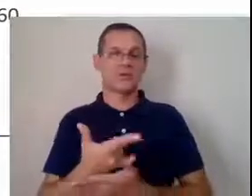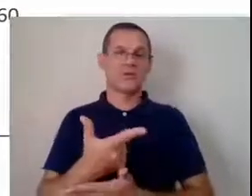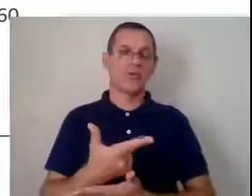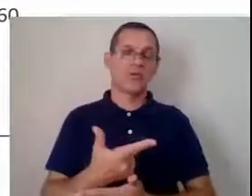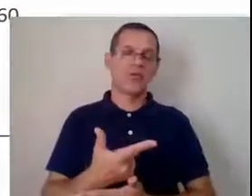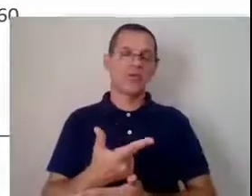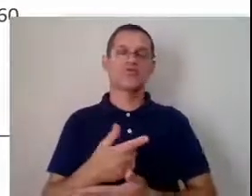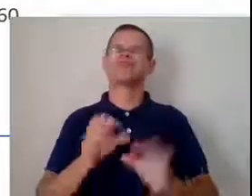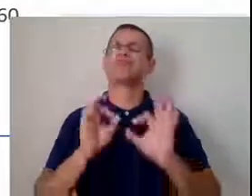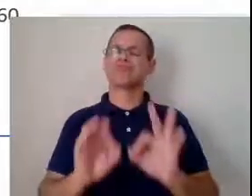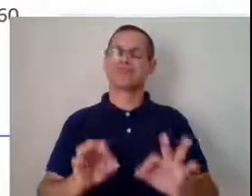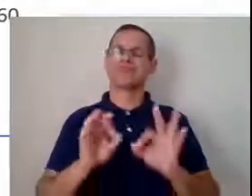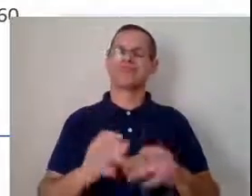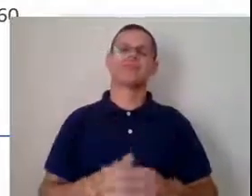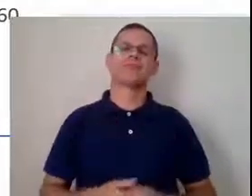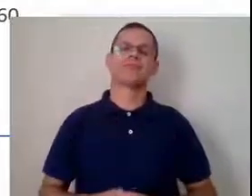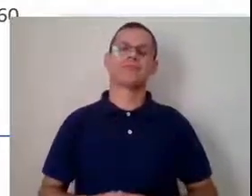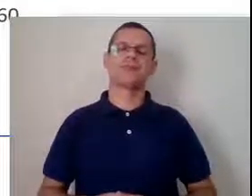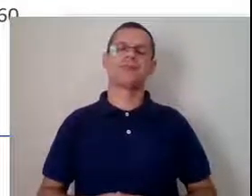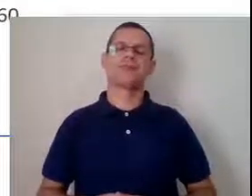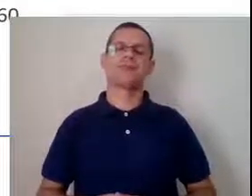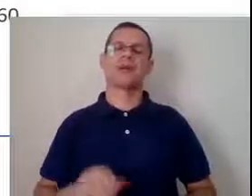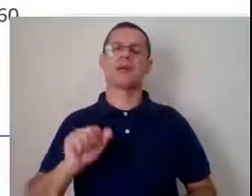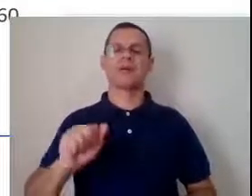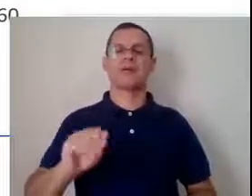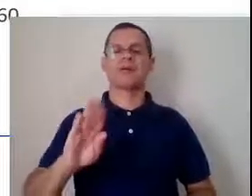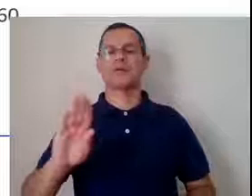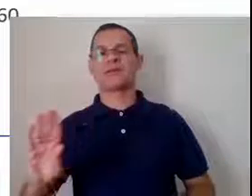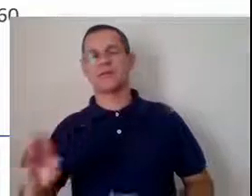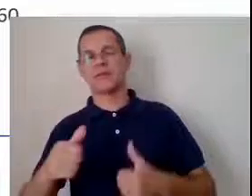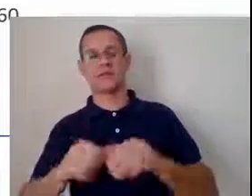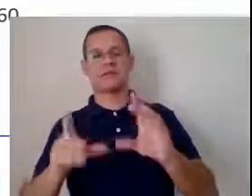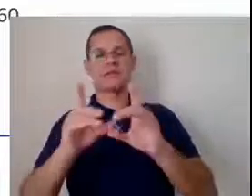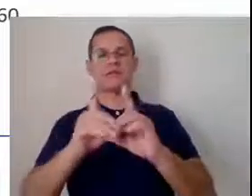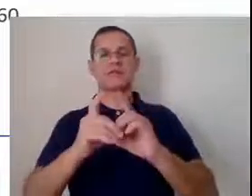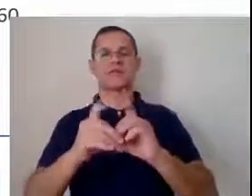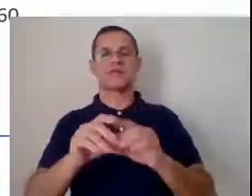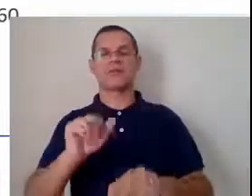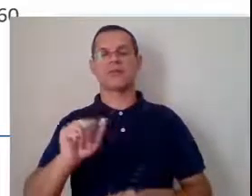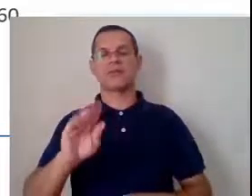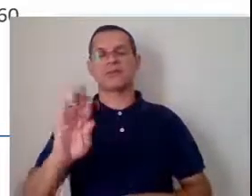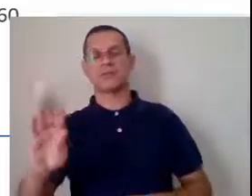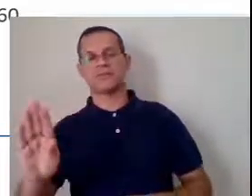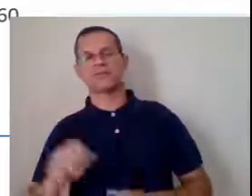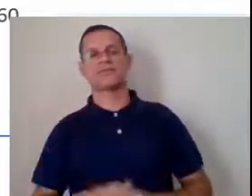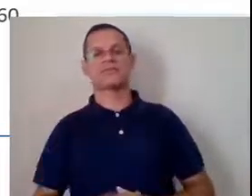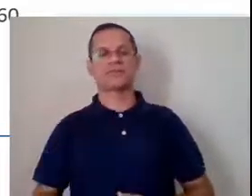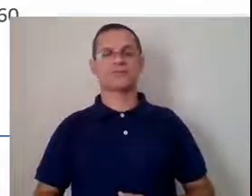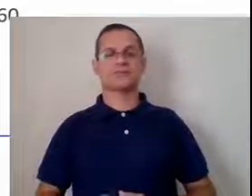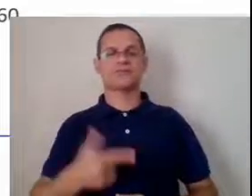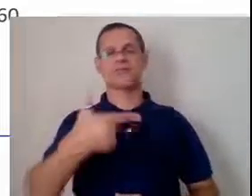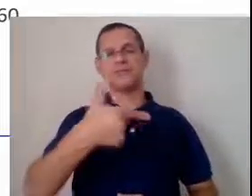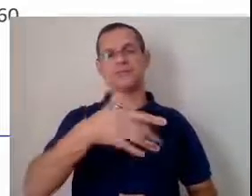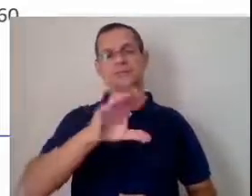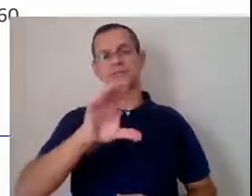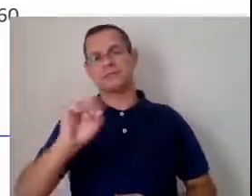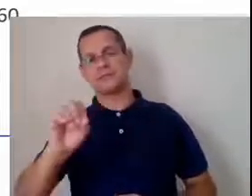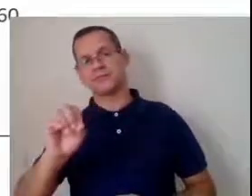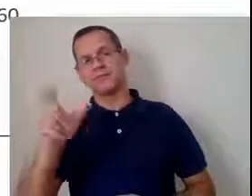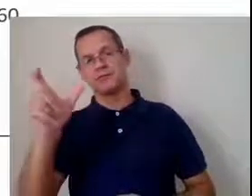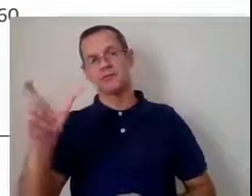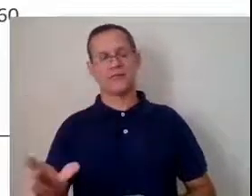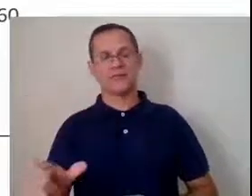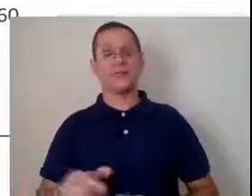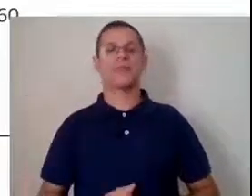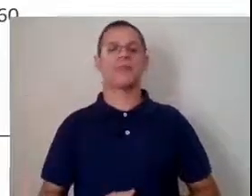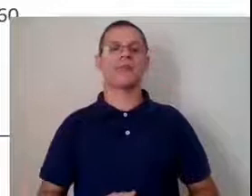com certeza A e B. Essa junção de A e B são 20, sem